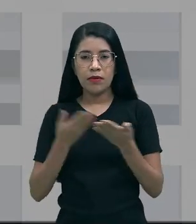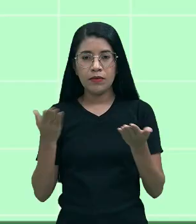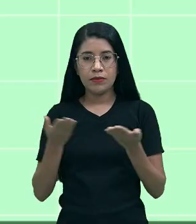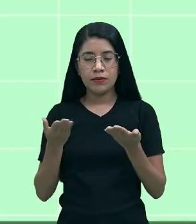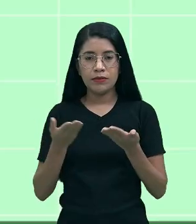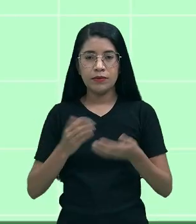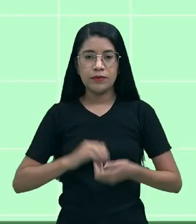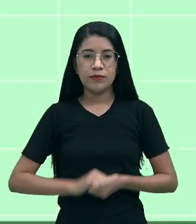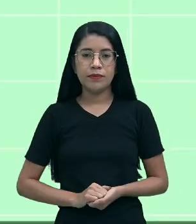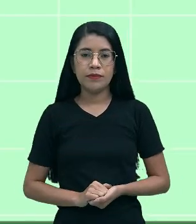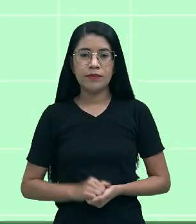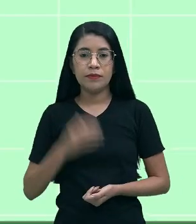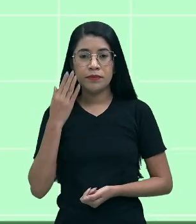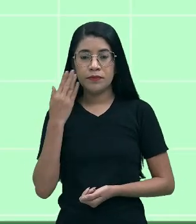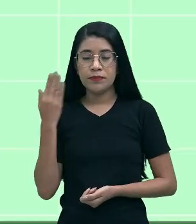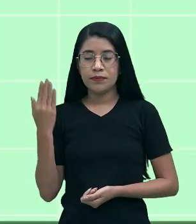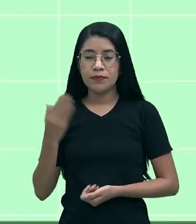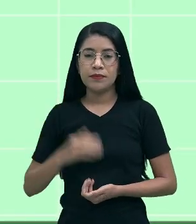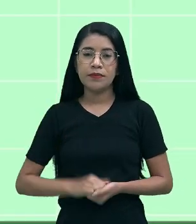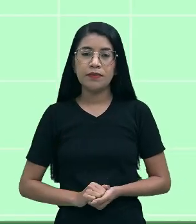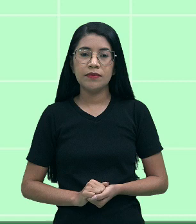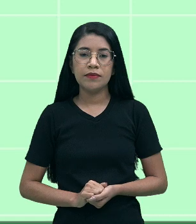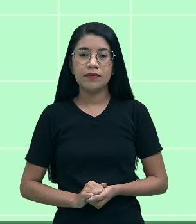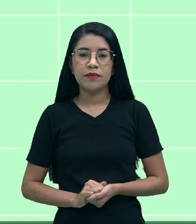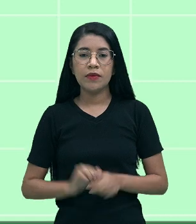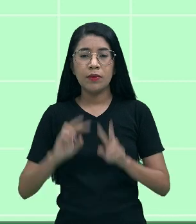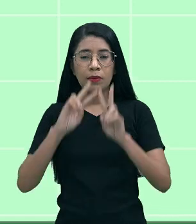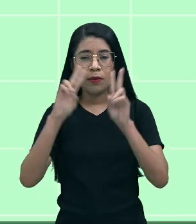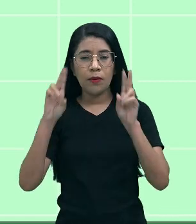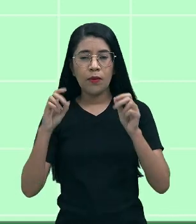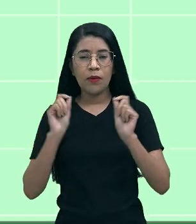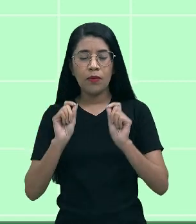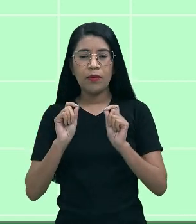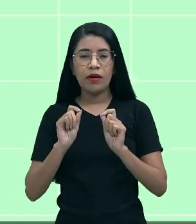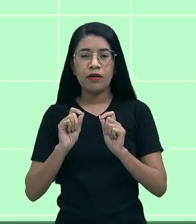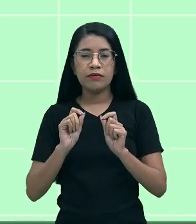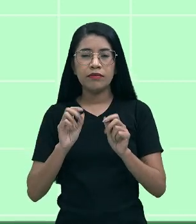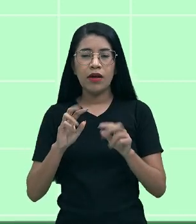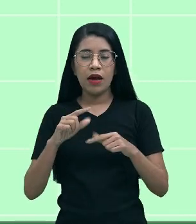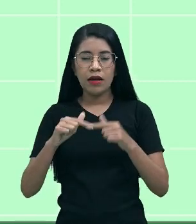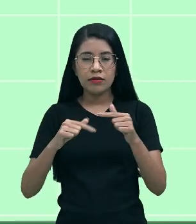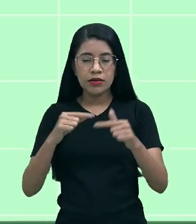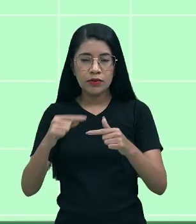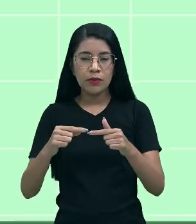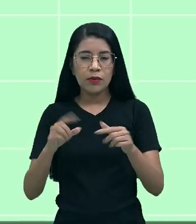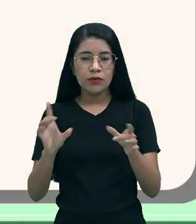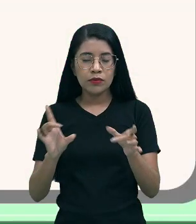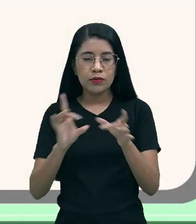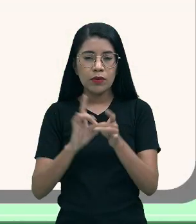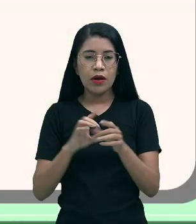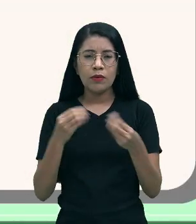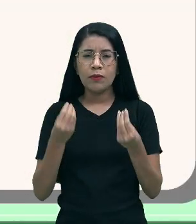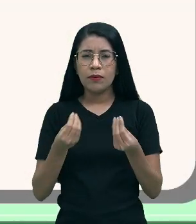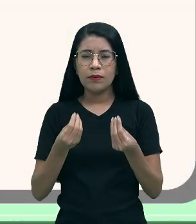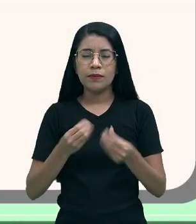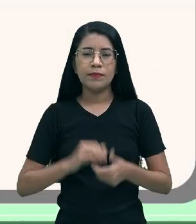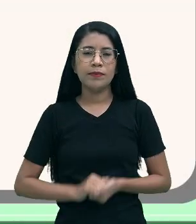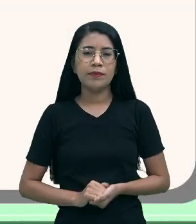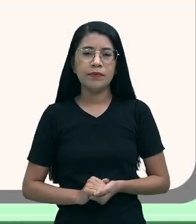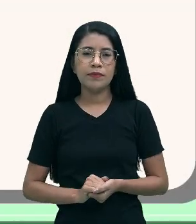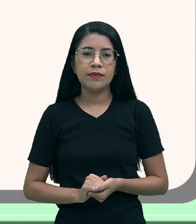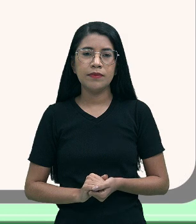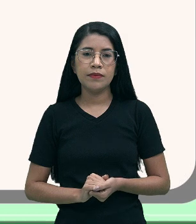nossa aula. Veja, pessoal, como título nós temos resistores associados para quê? E em